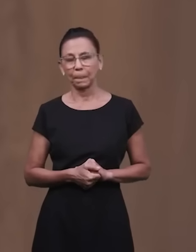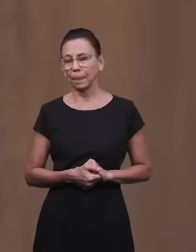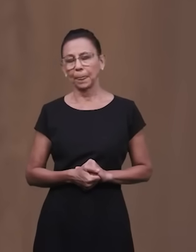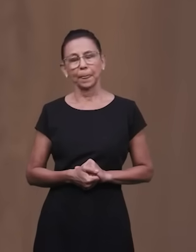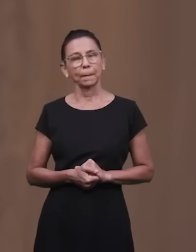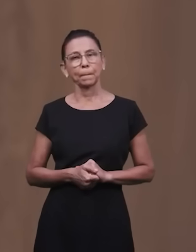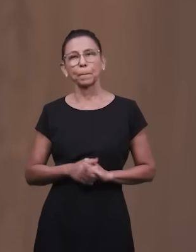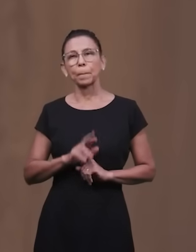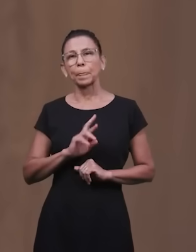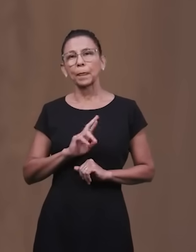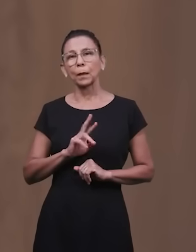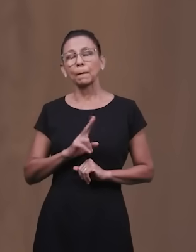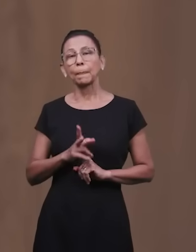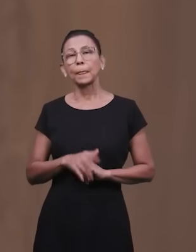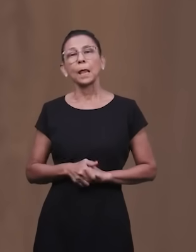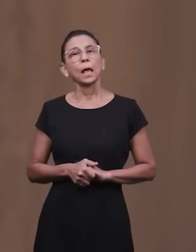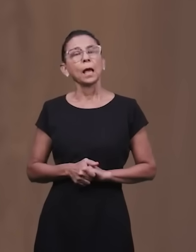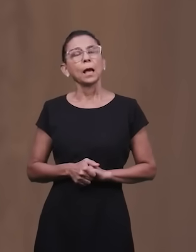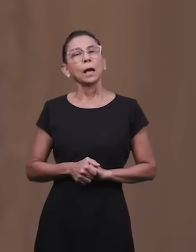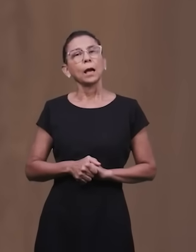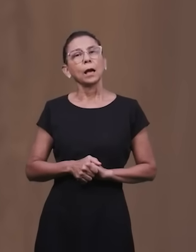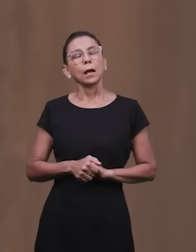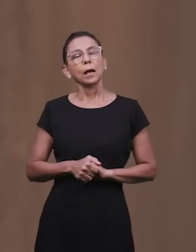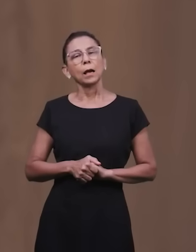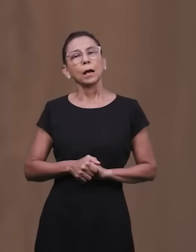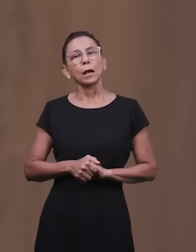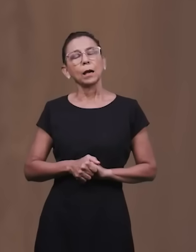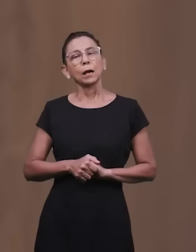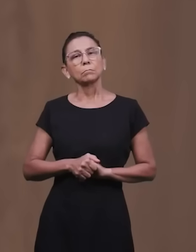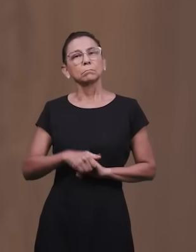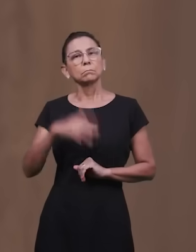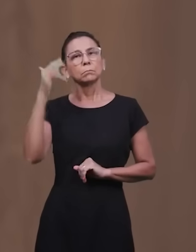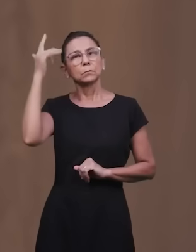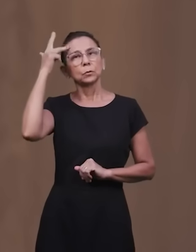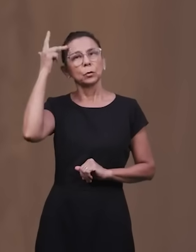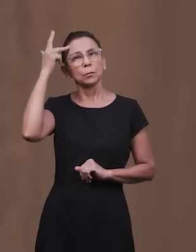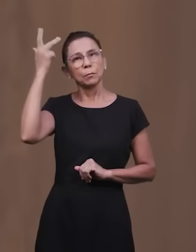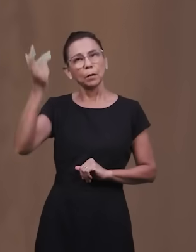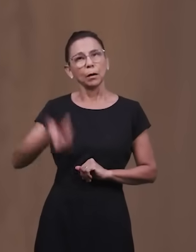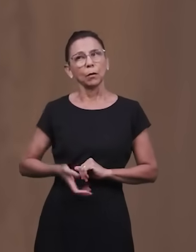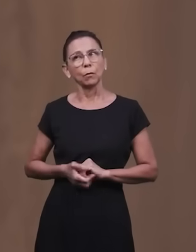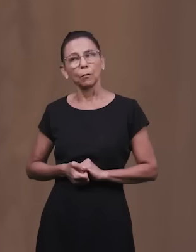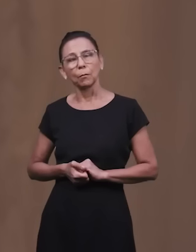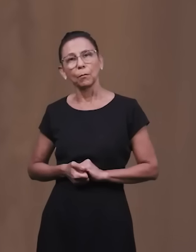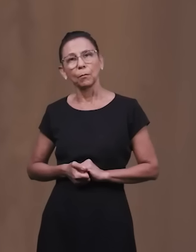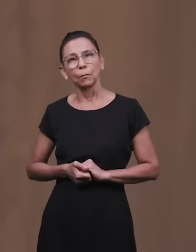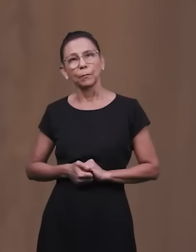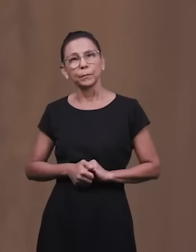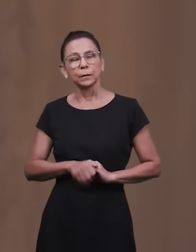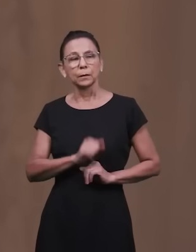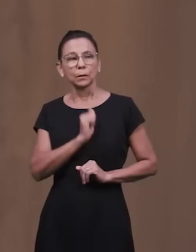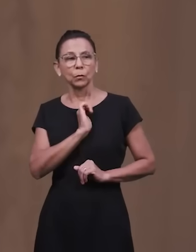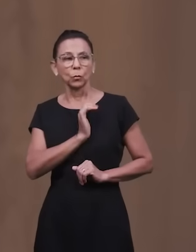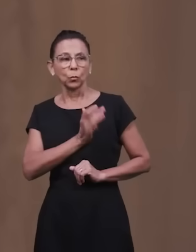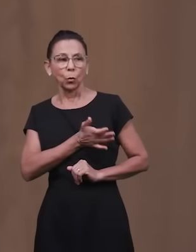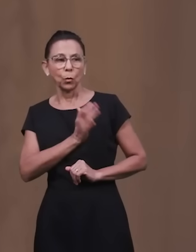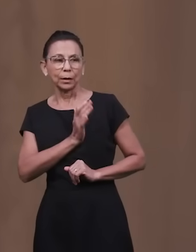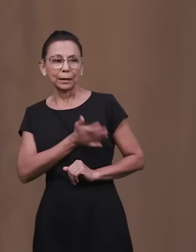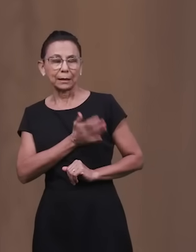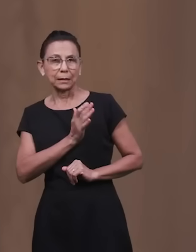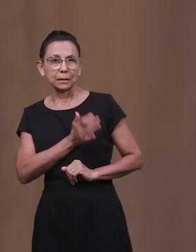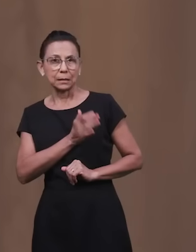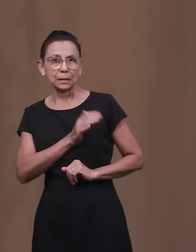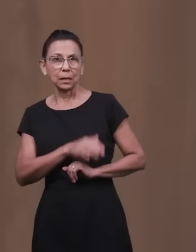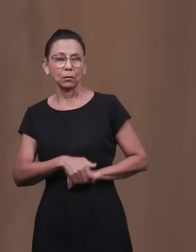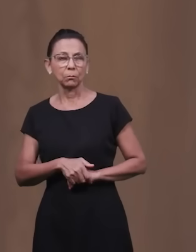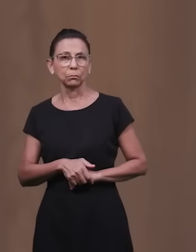não é isso. Elas estão no nível automático. Então o sujeito não fala assim, para coração de bater, eu não estou